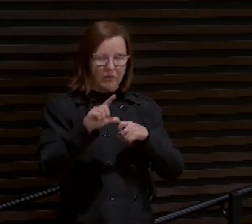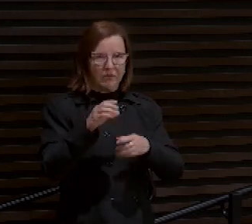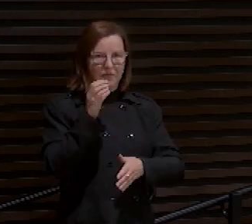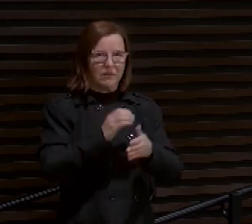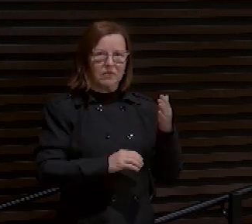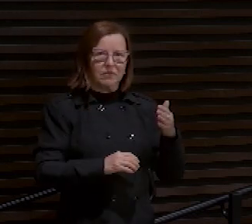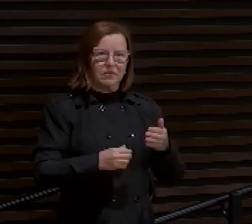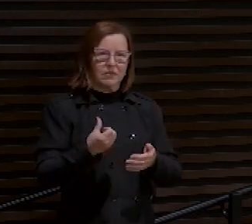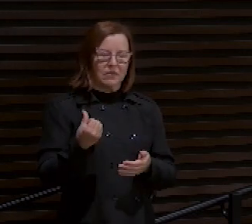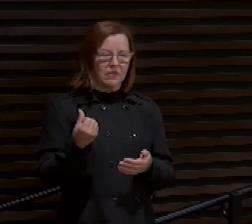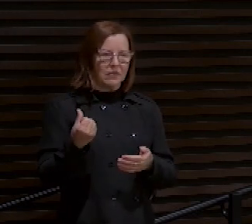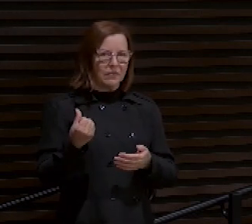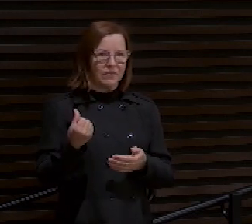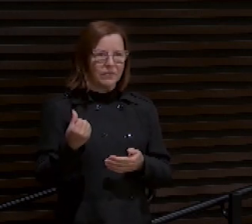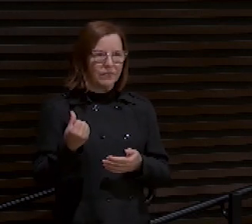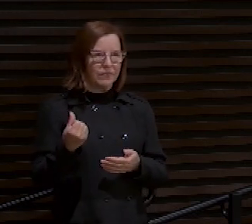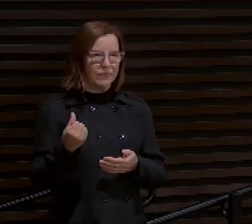6,